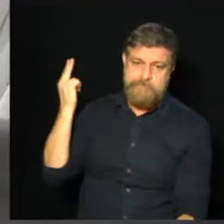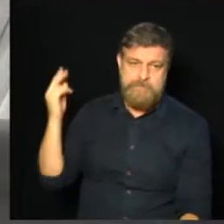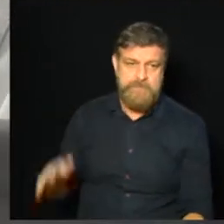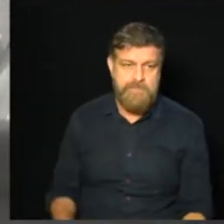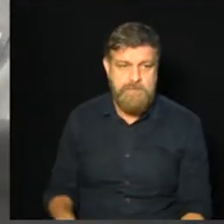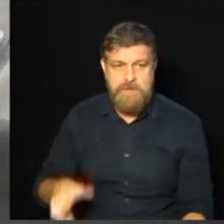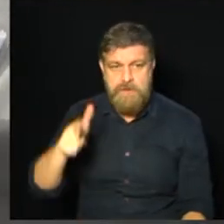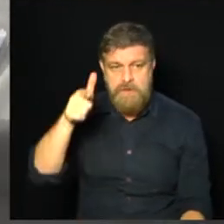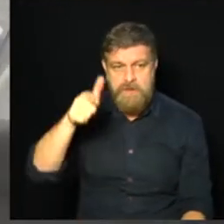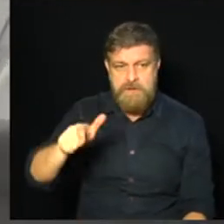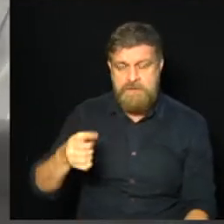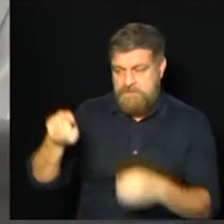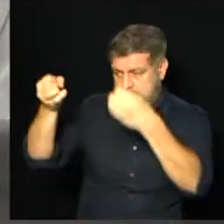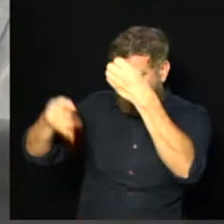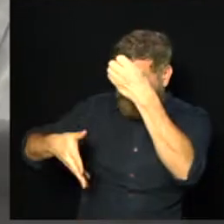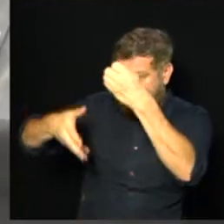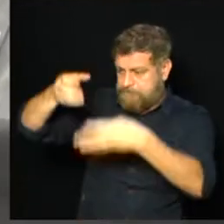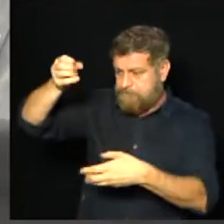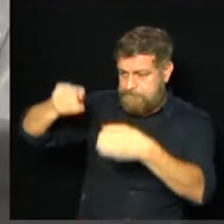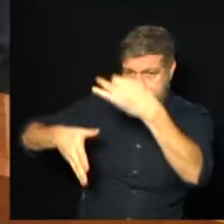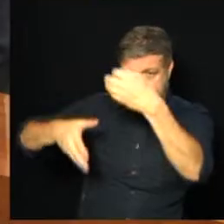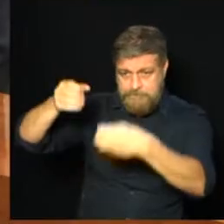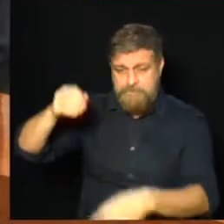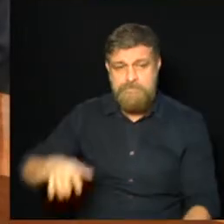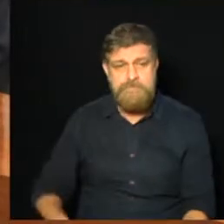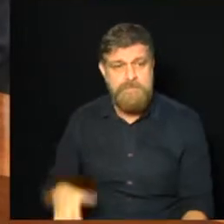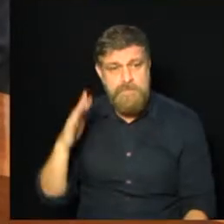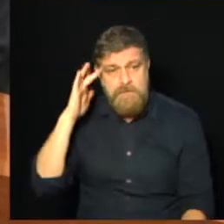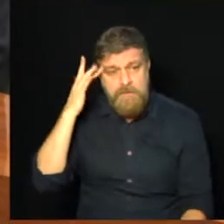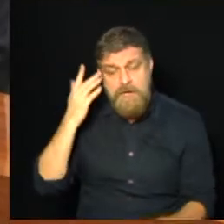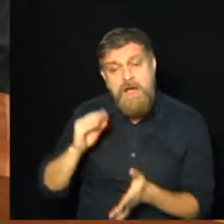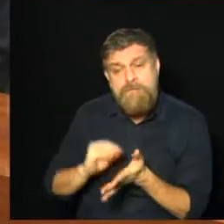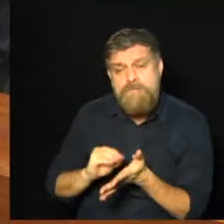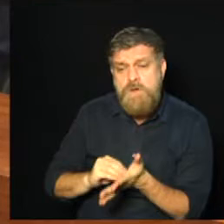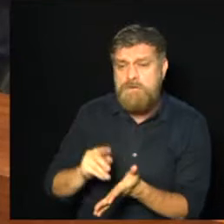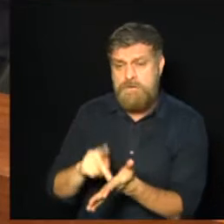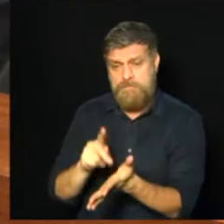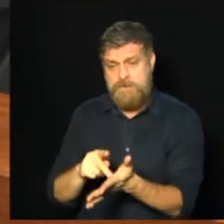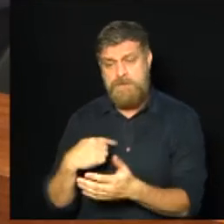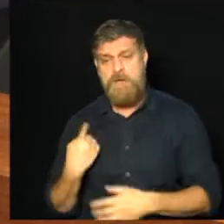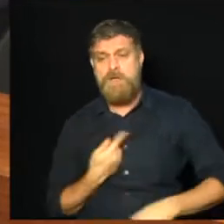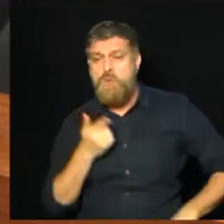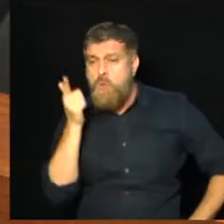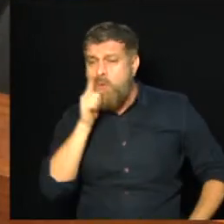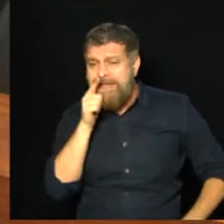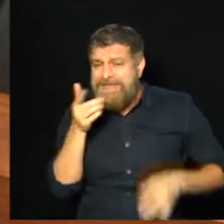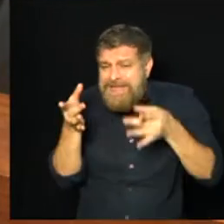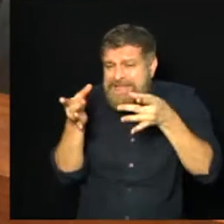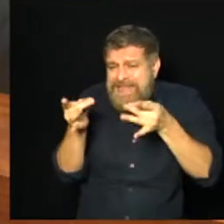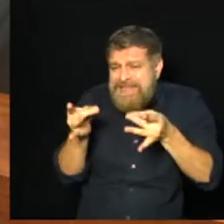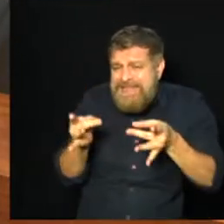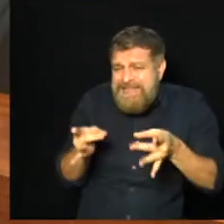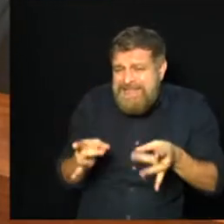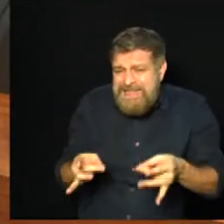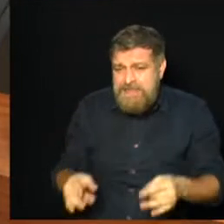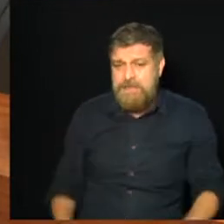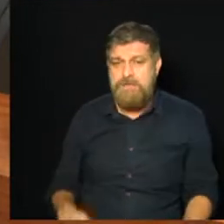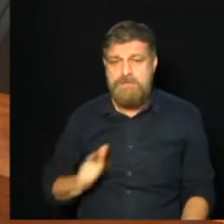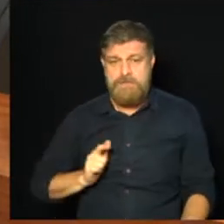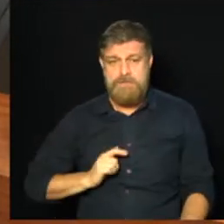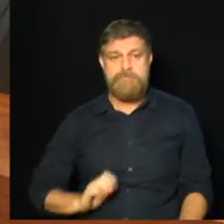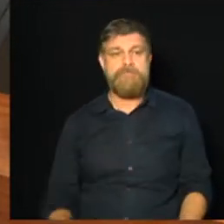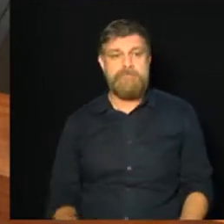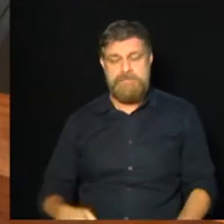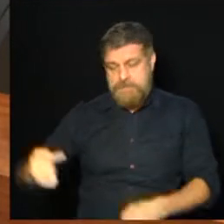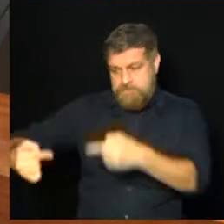Novamente, prestando os esclarecimentos aqui, eu acho que falta, na verdade, a gente conseguir fazer esse detalhamento, por isso que essas pautas são muito importantes,